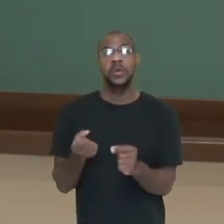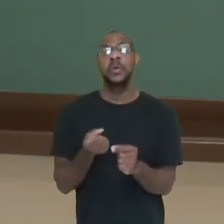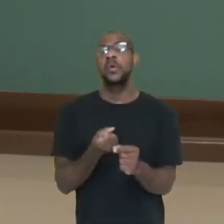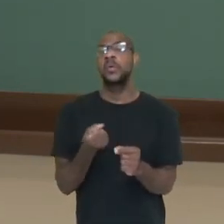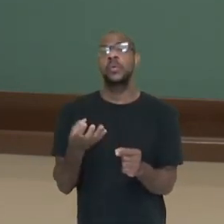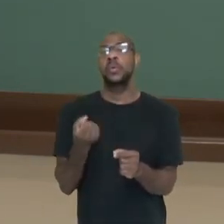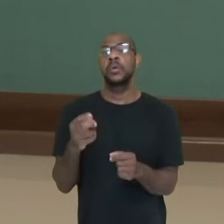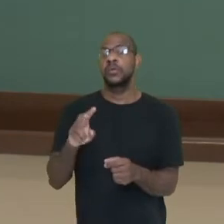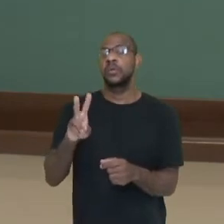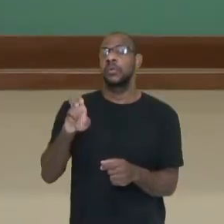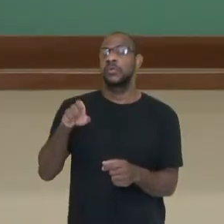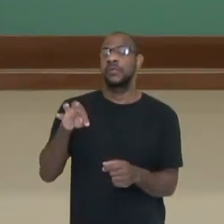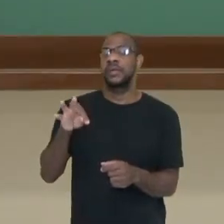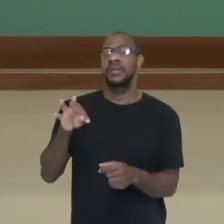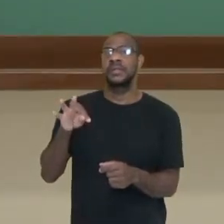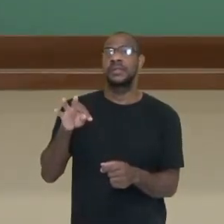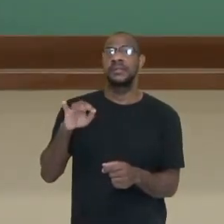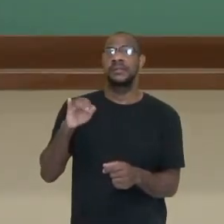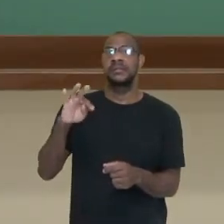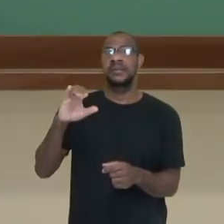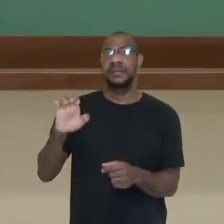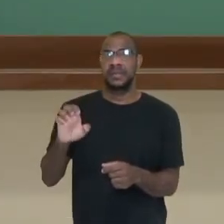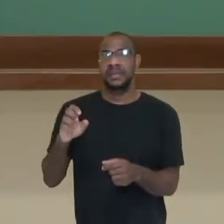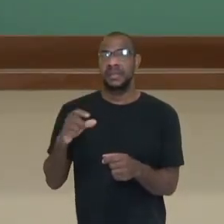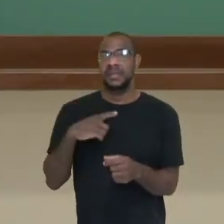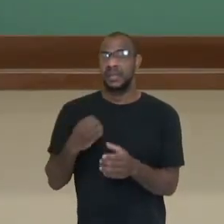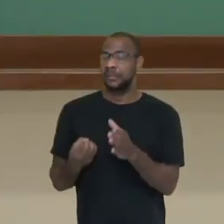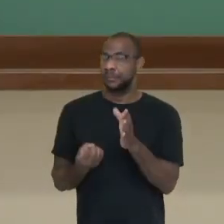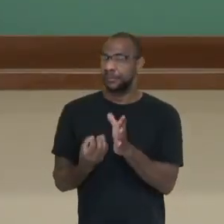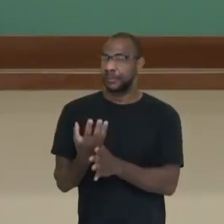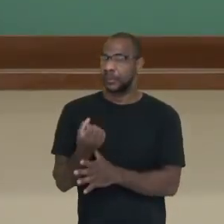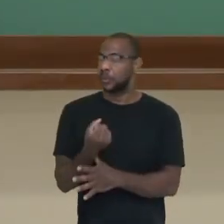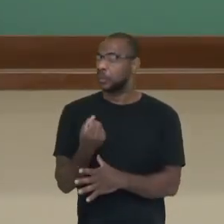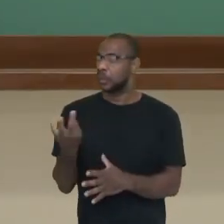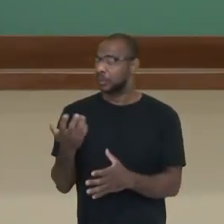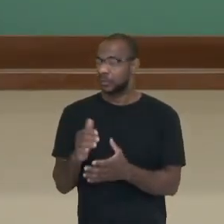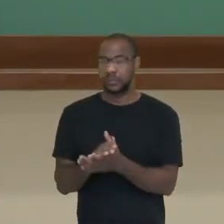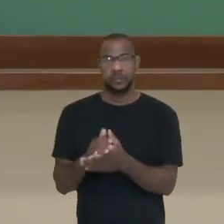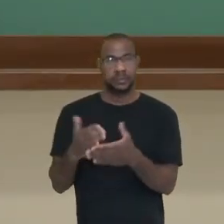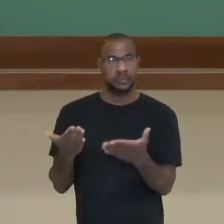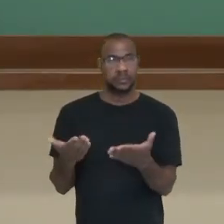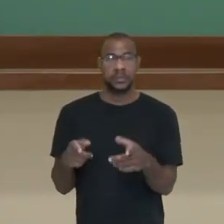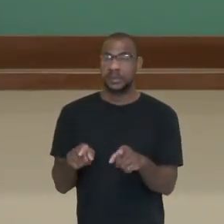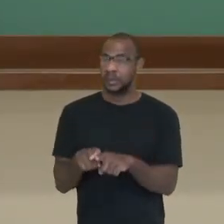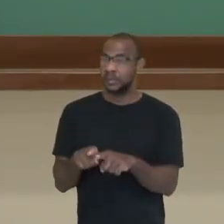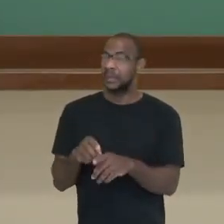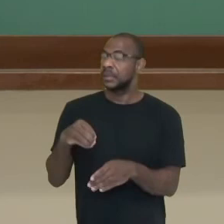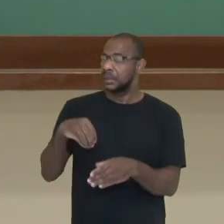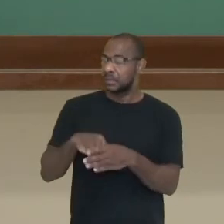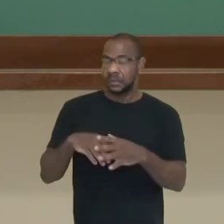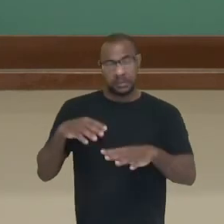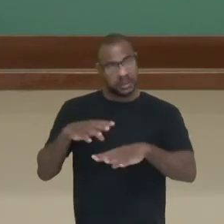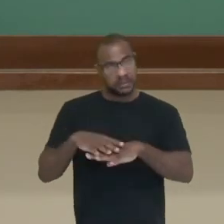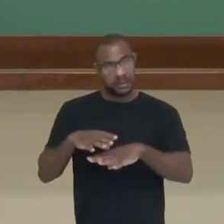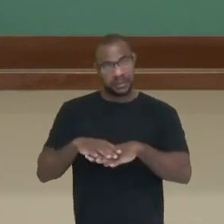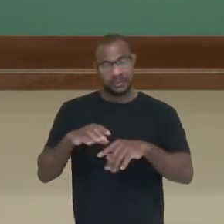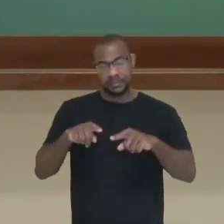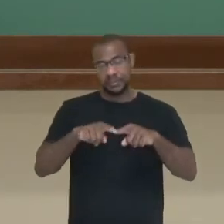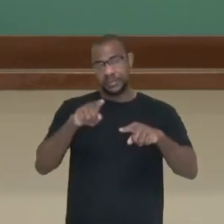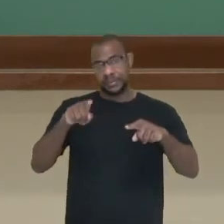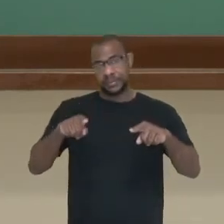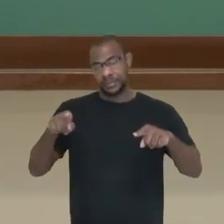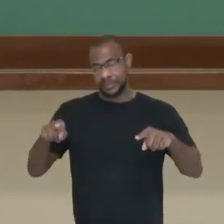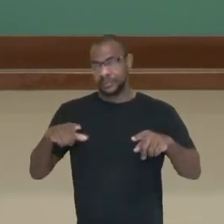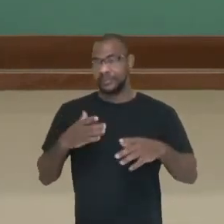ele está formando. E, caro estudante, isso é muito importante, principalmente dentro da matemática das ondas